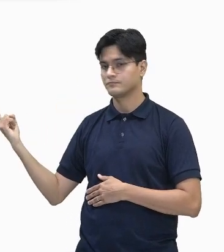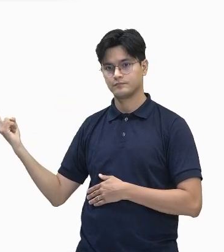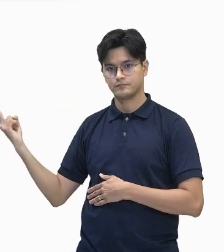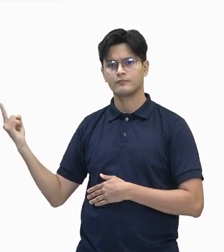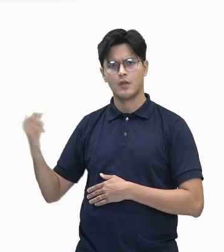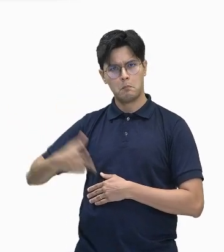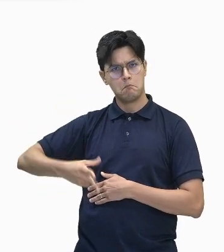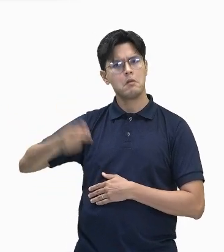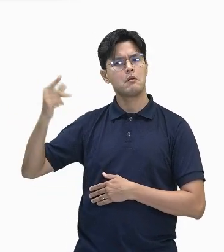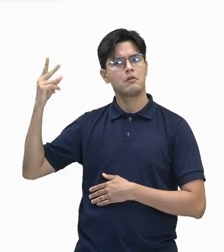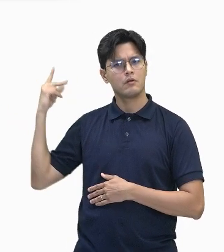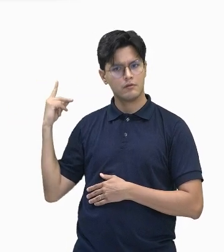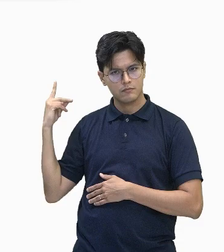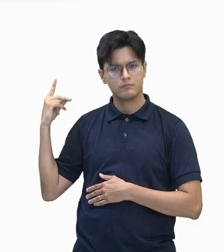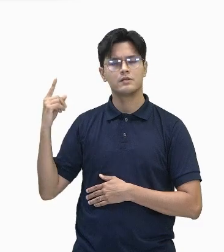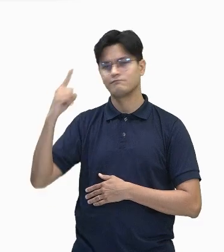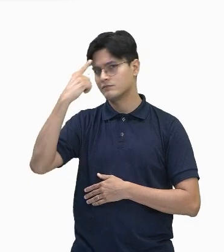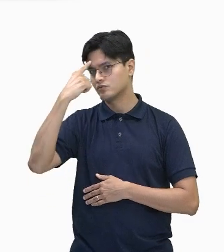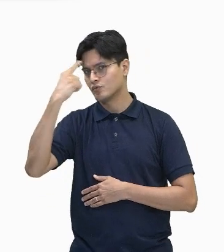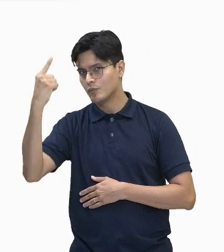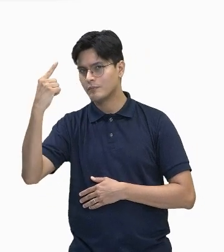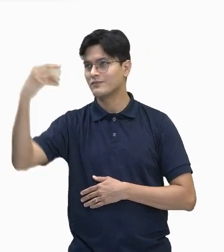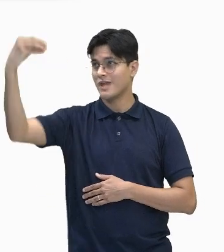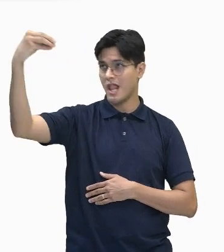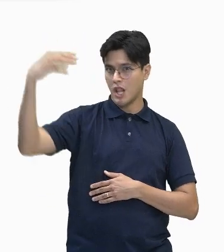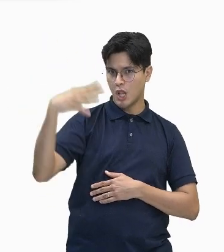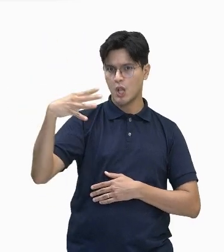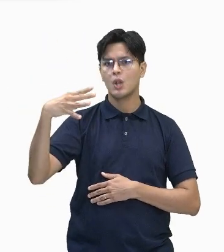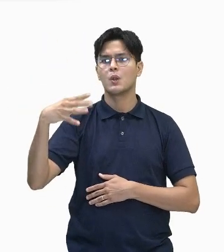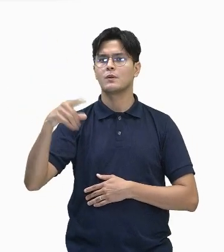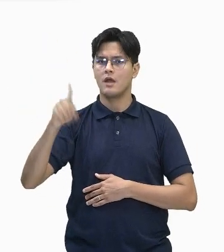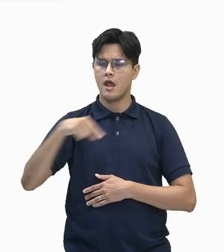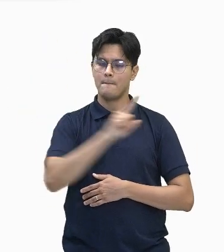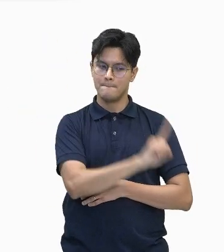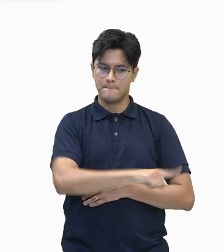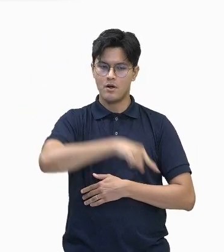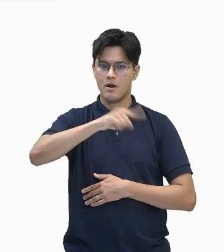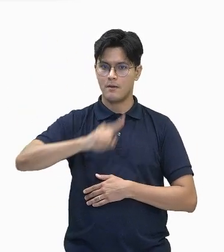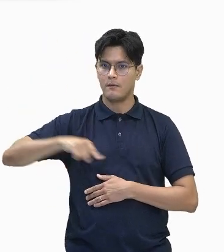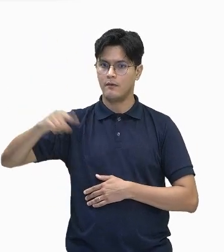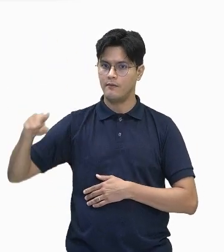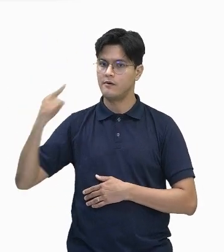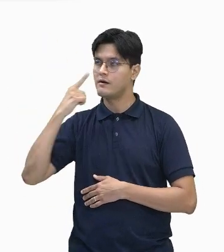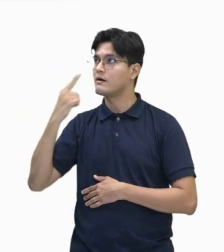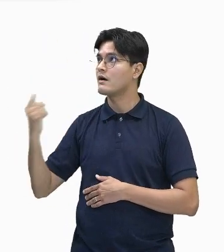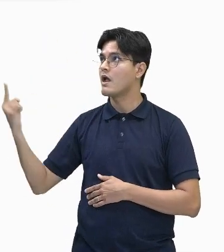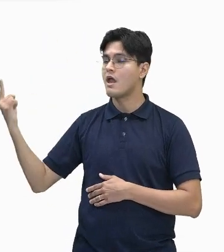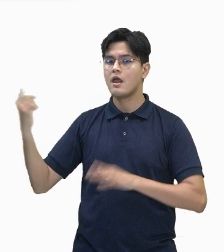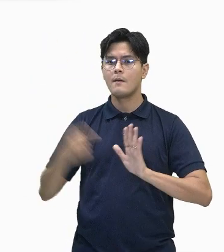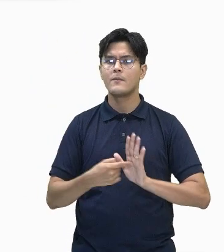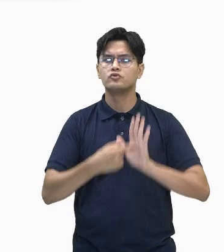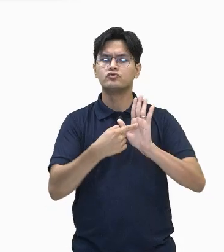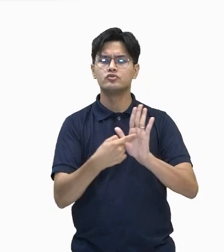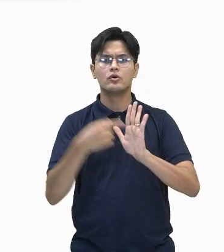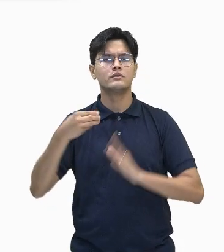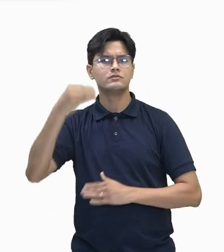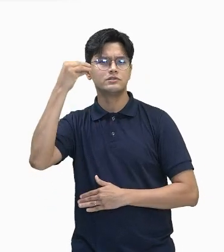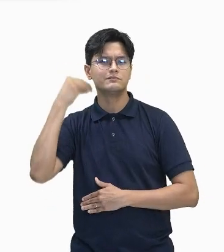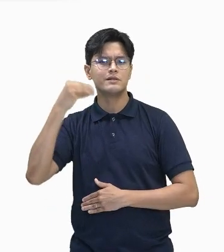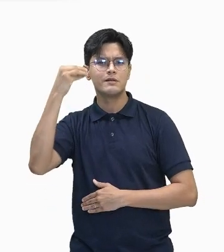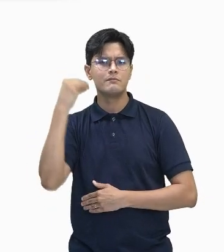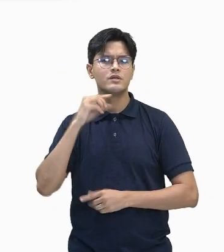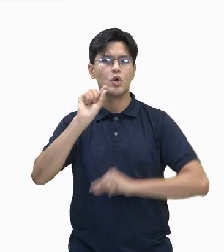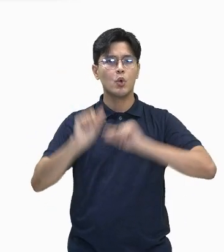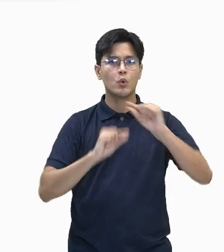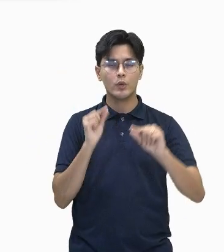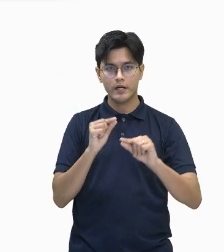onda eletromagnética. Em 1801, Thomas Young demonstrou que, quando um feixe